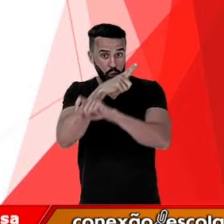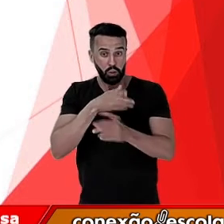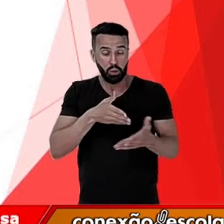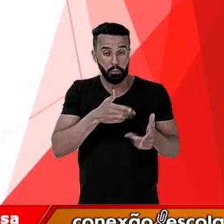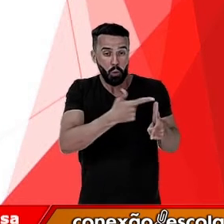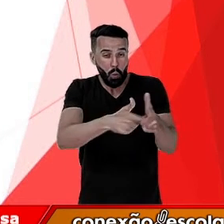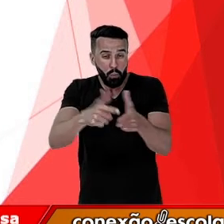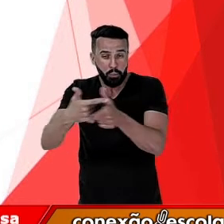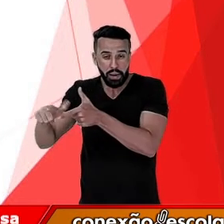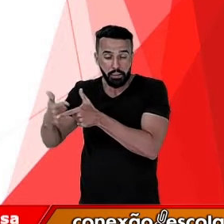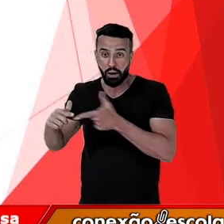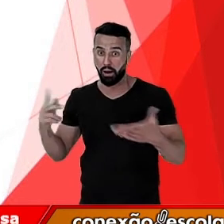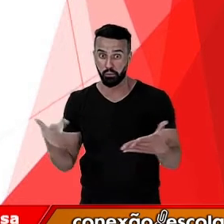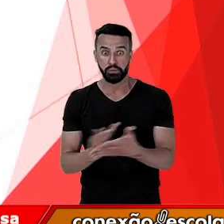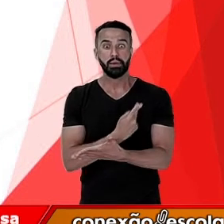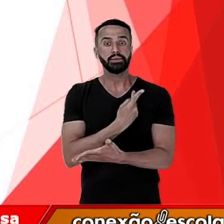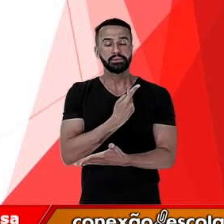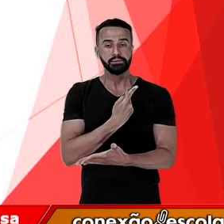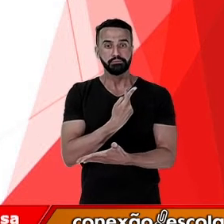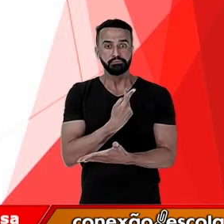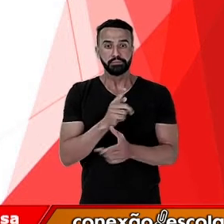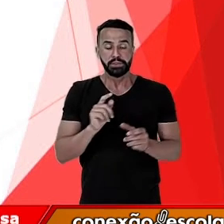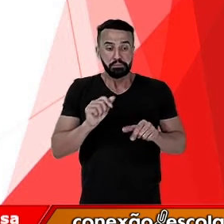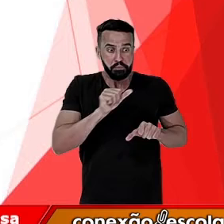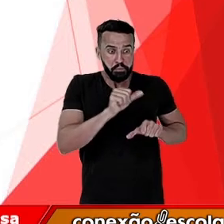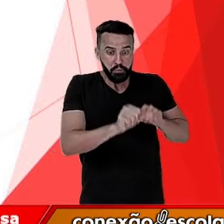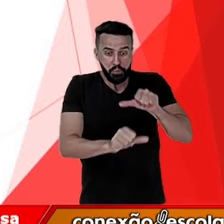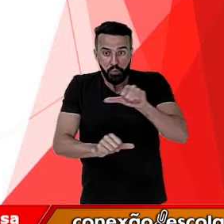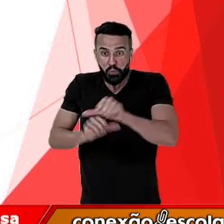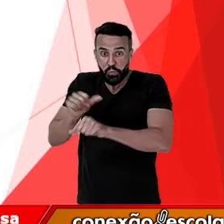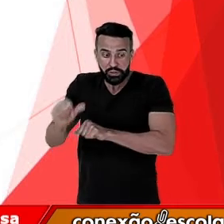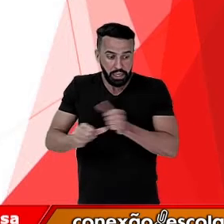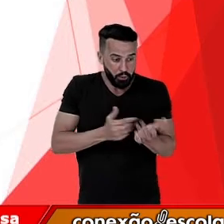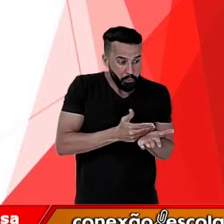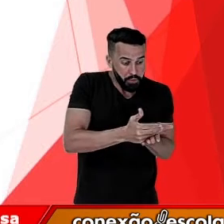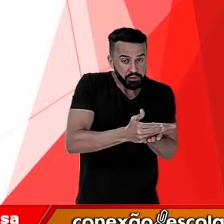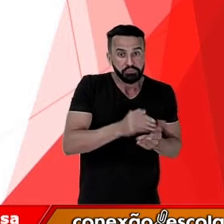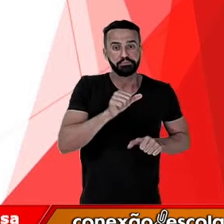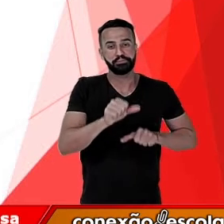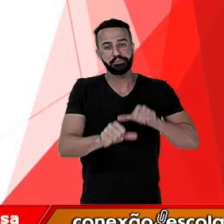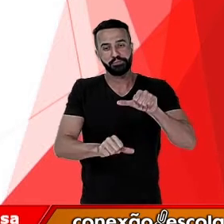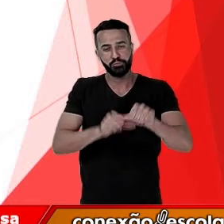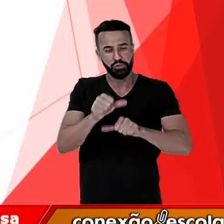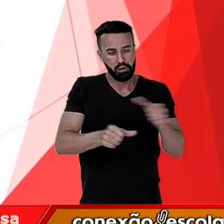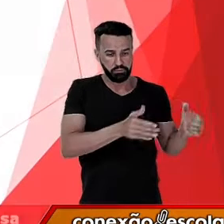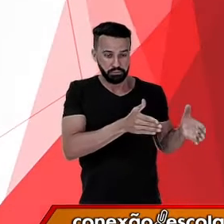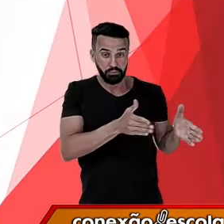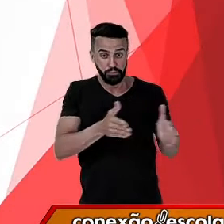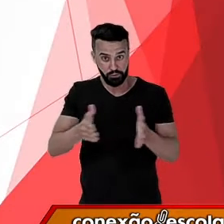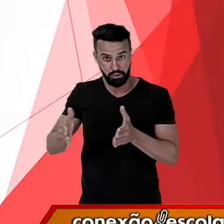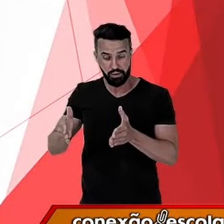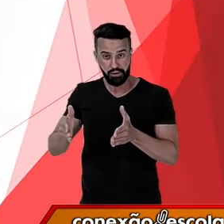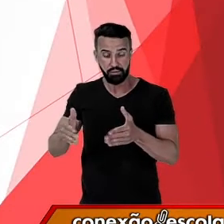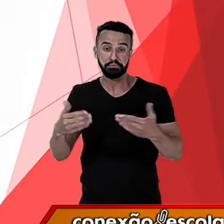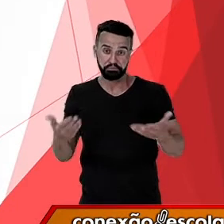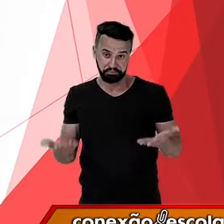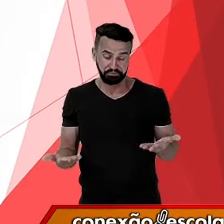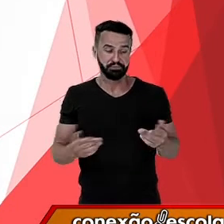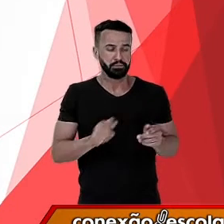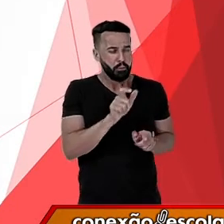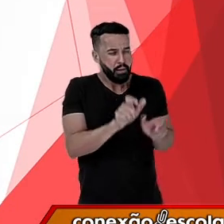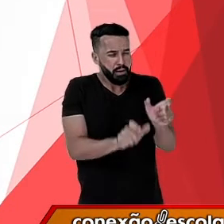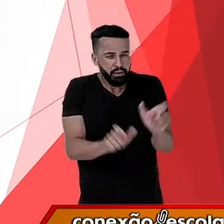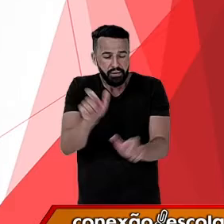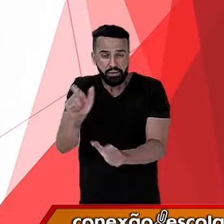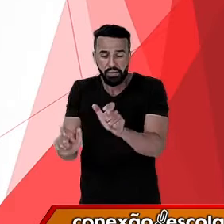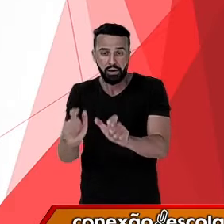e muda aquele estado inicial da história. É então que as personagens vão tentar resolver o